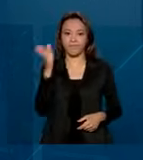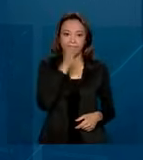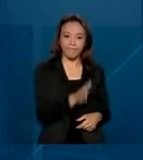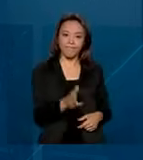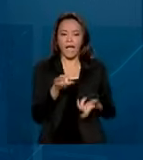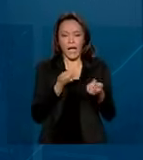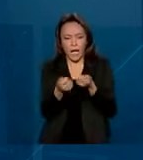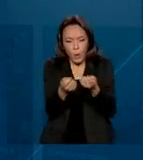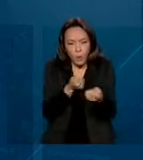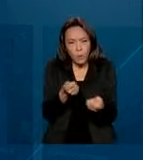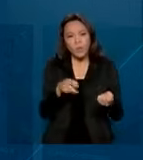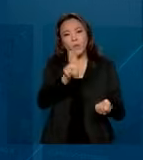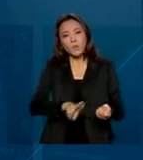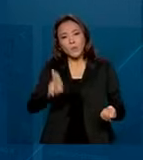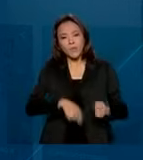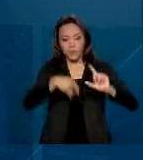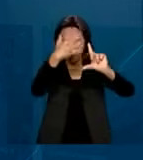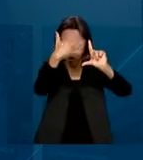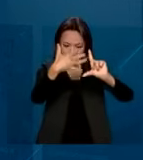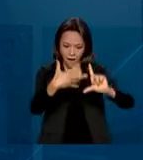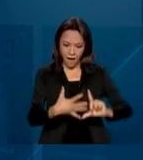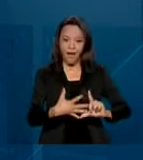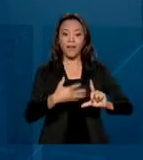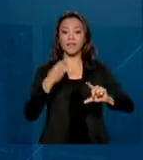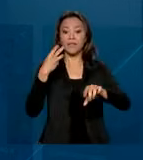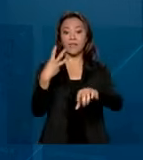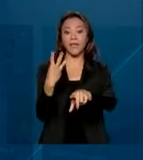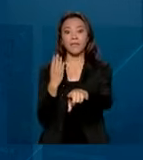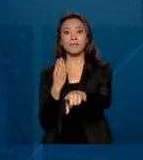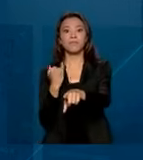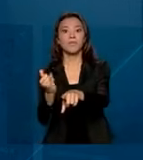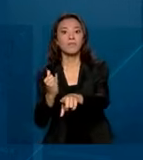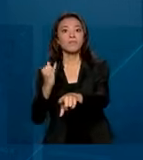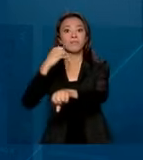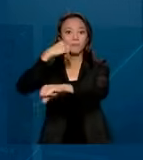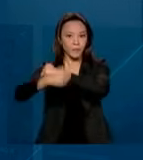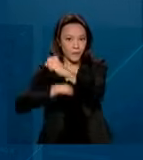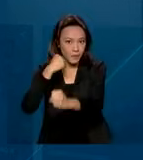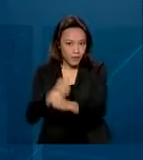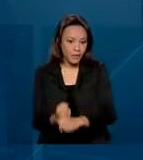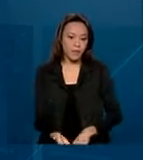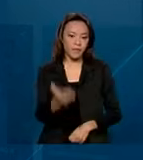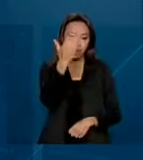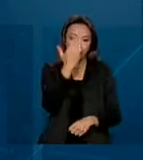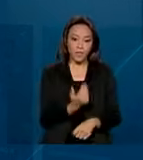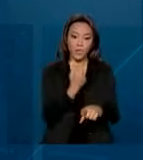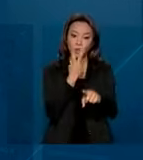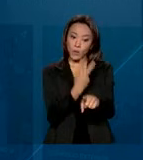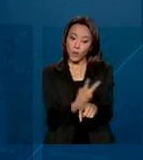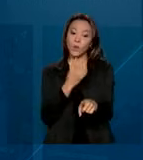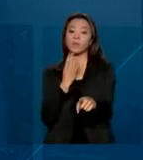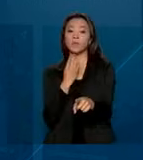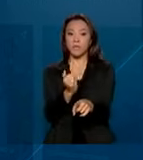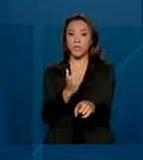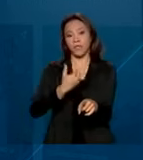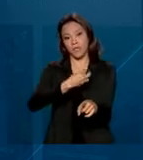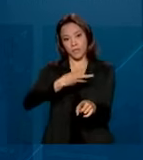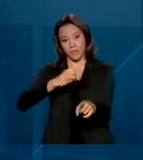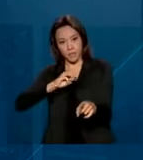pelo uso da plataforma é de mais de 3 bilhões de reais por ano, sendo 2 bilhões e 300 milhões